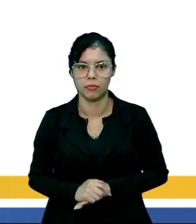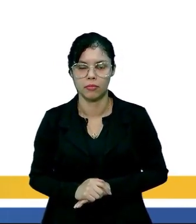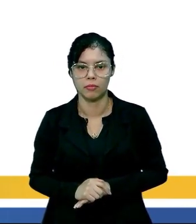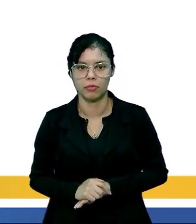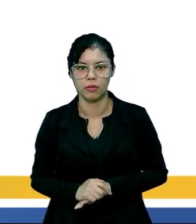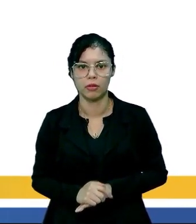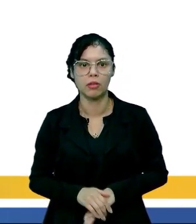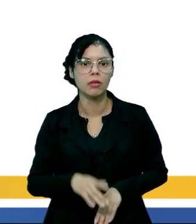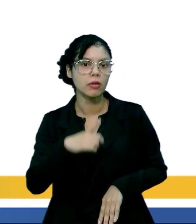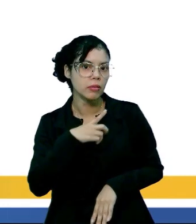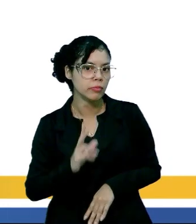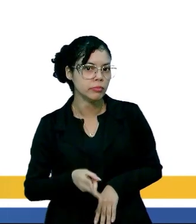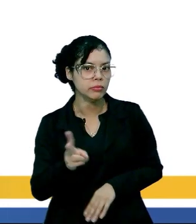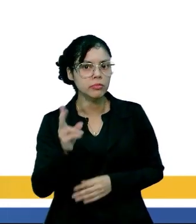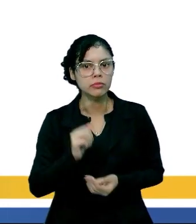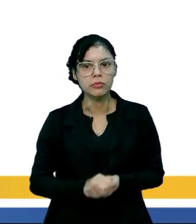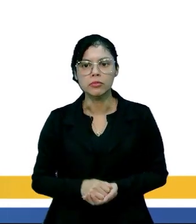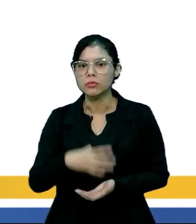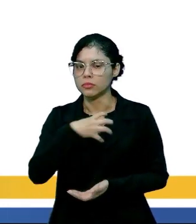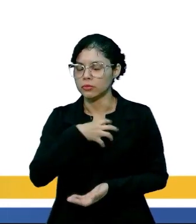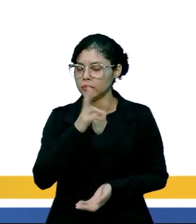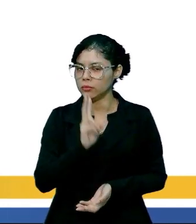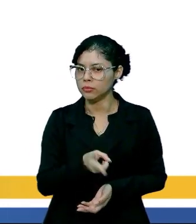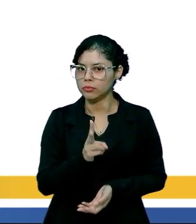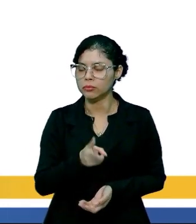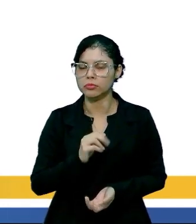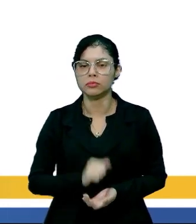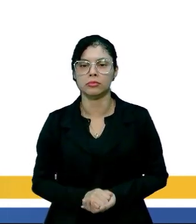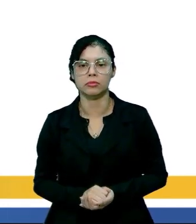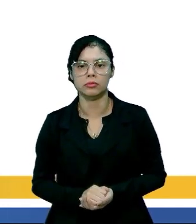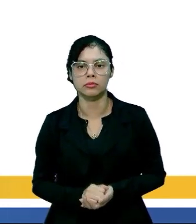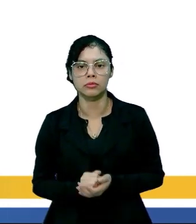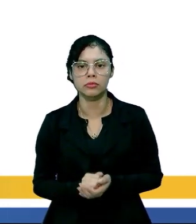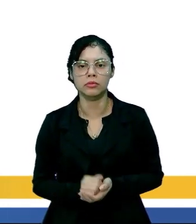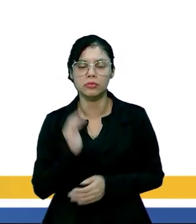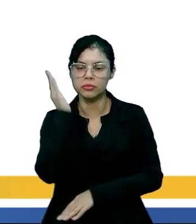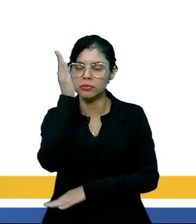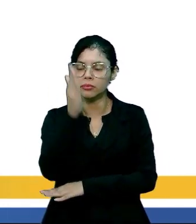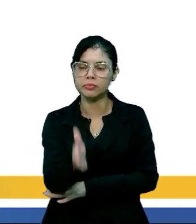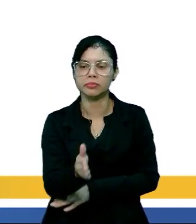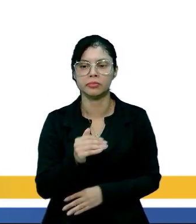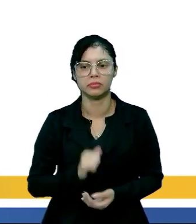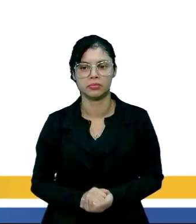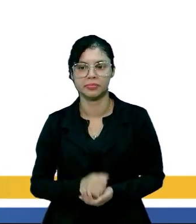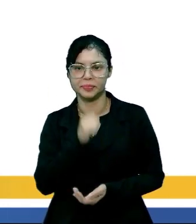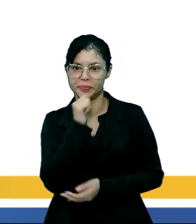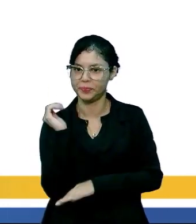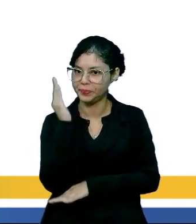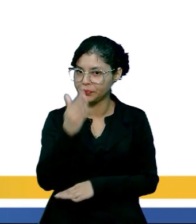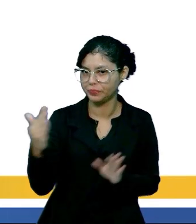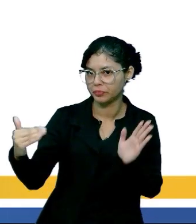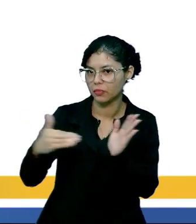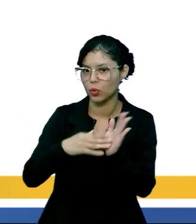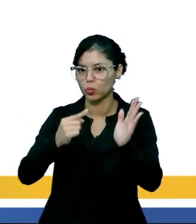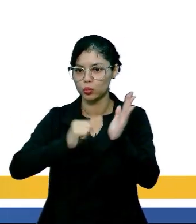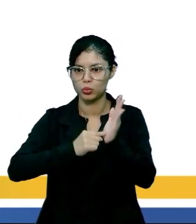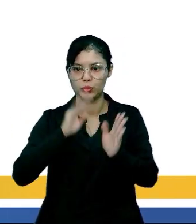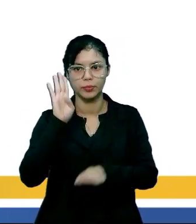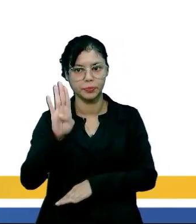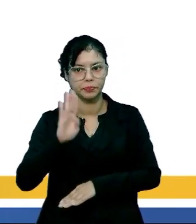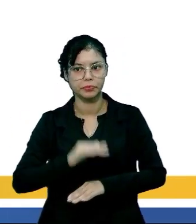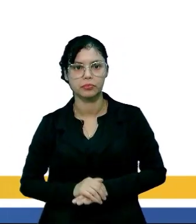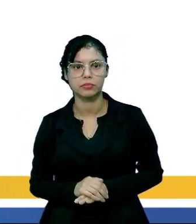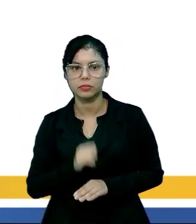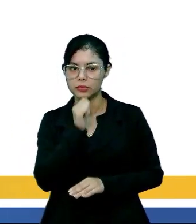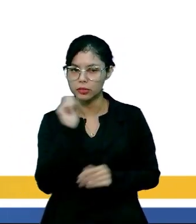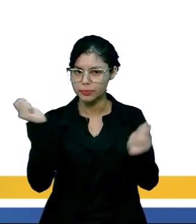praia, mantendo o barco no mesmo sentido. Ele seguiu até o ponto B,